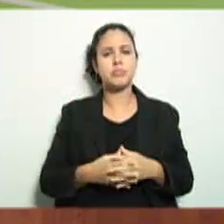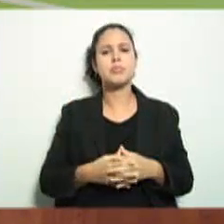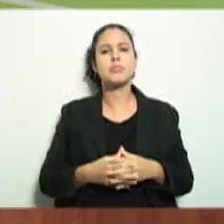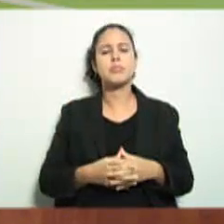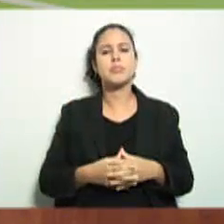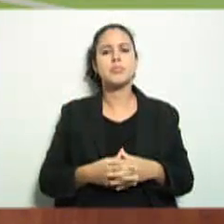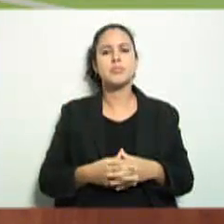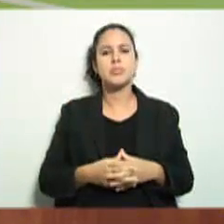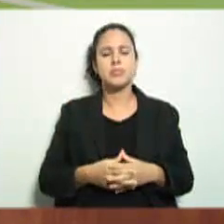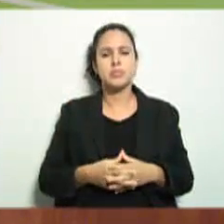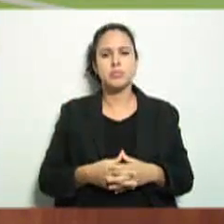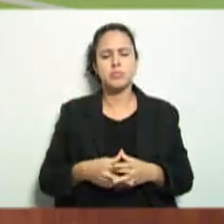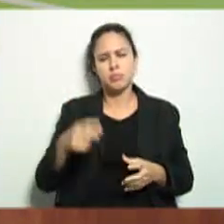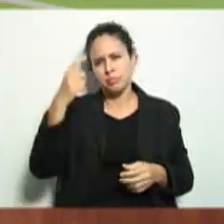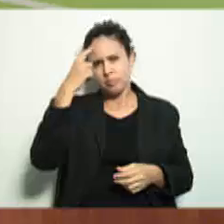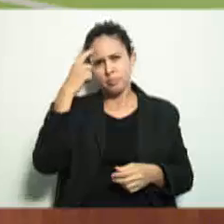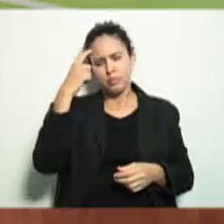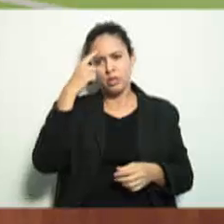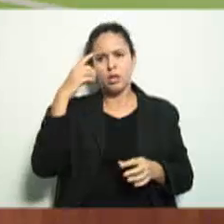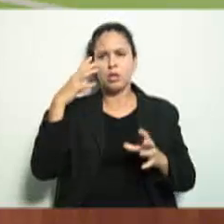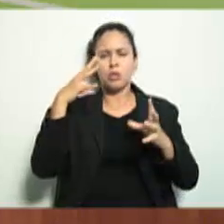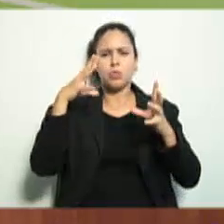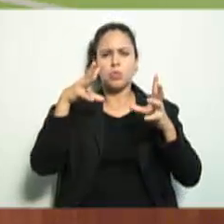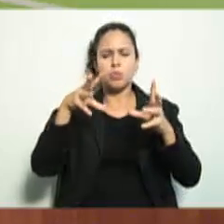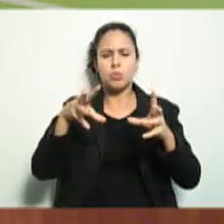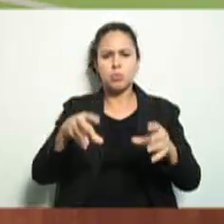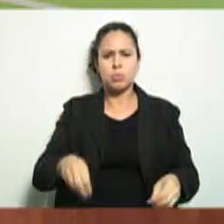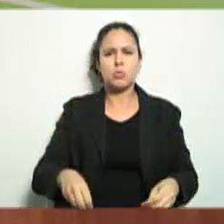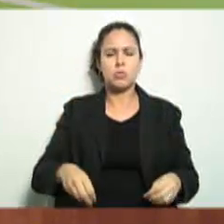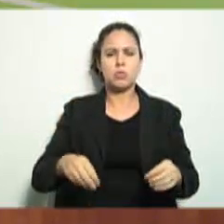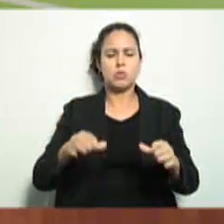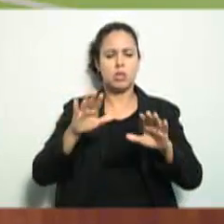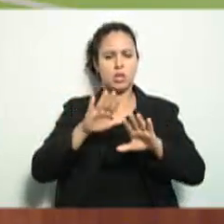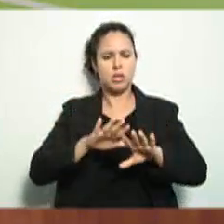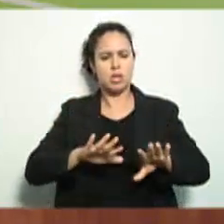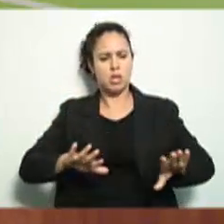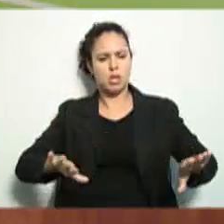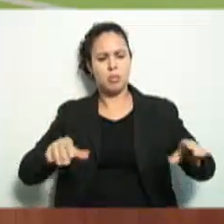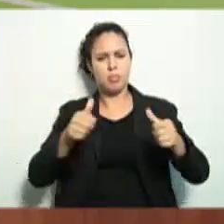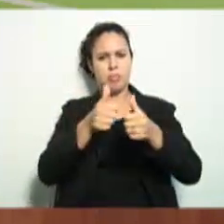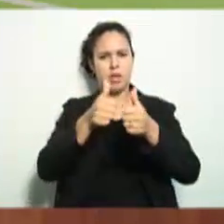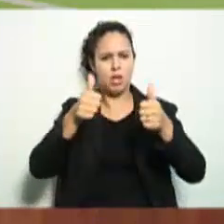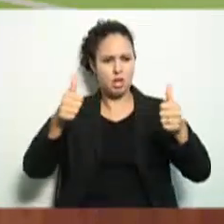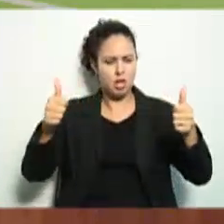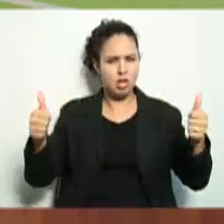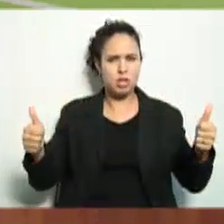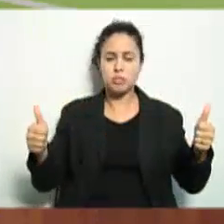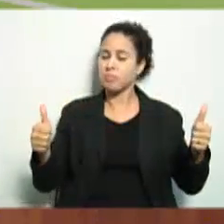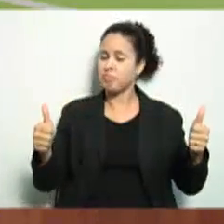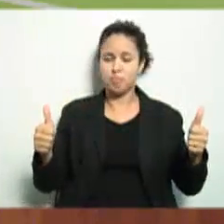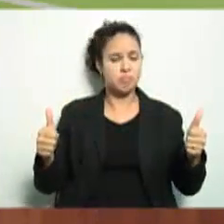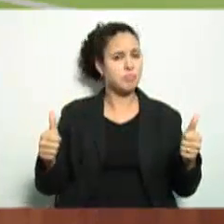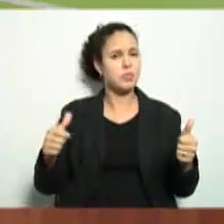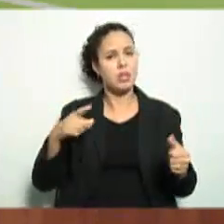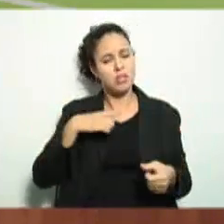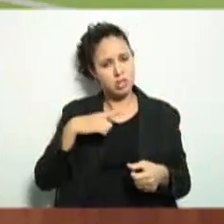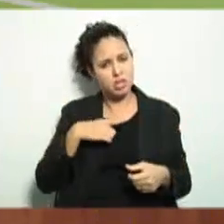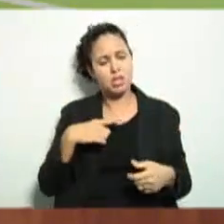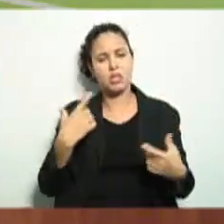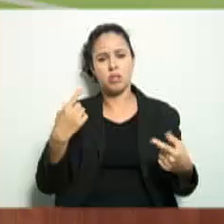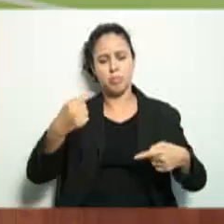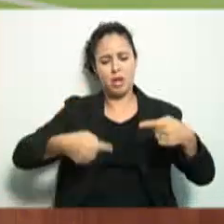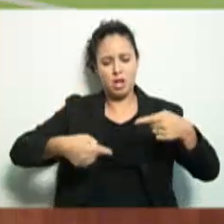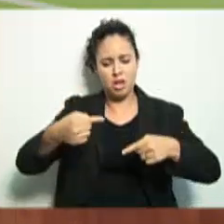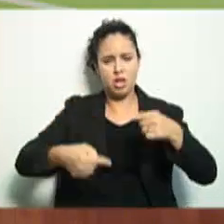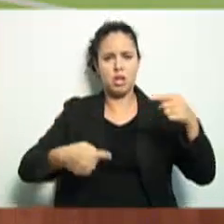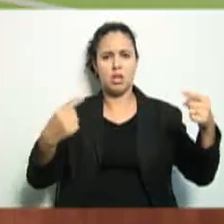Foi assim, tudo tranquilo, aconteceu tudo bem? Não, não aconteceu tudo bem, né? Houveram alguns desajustes,